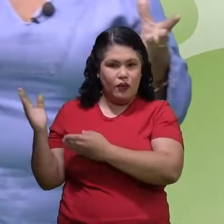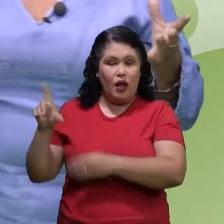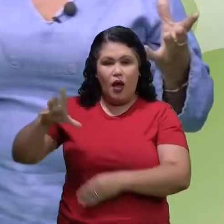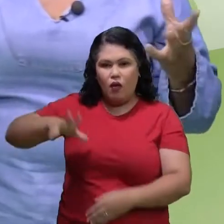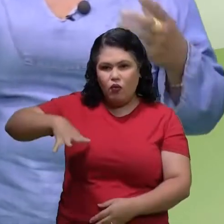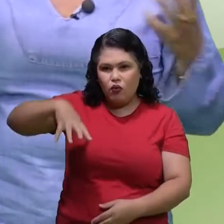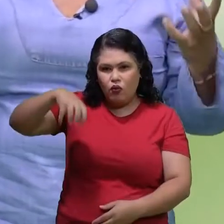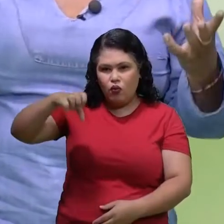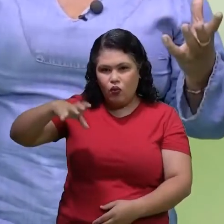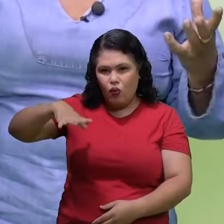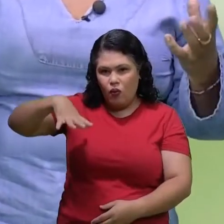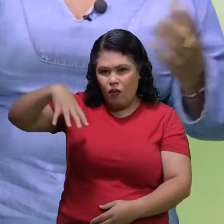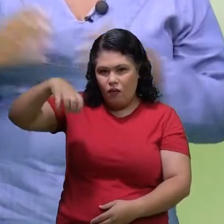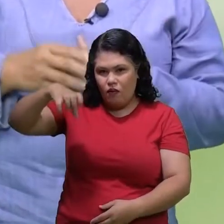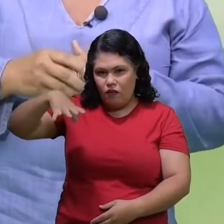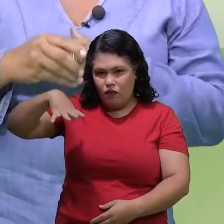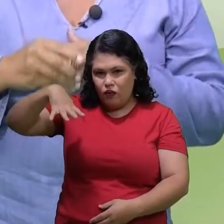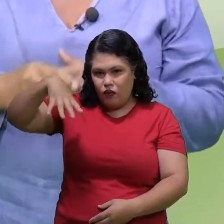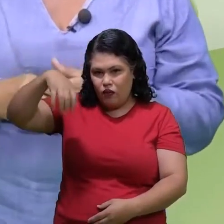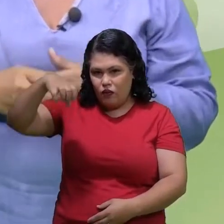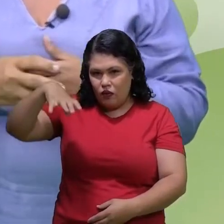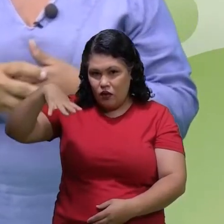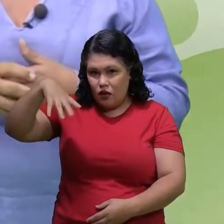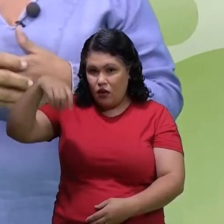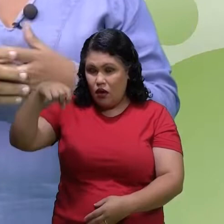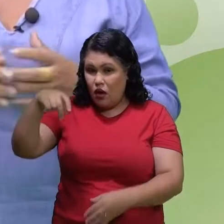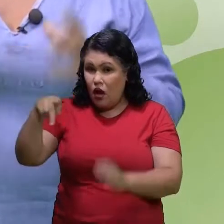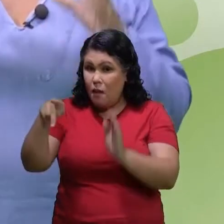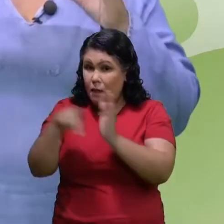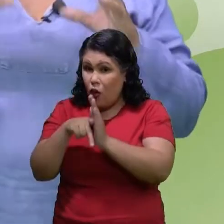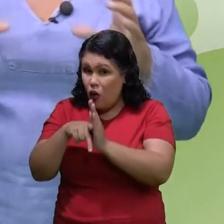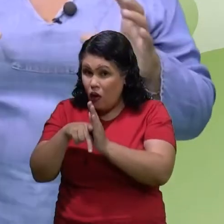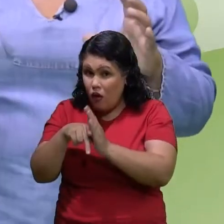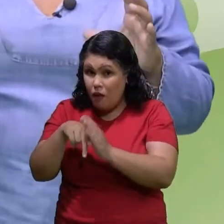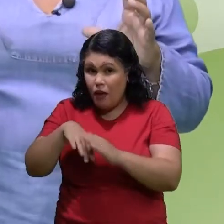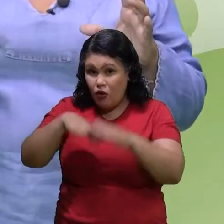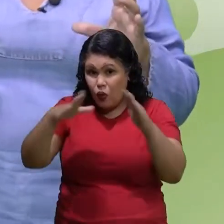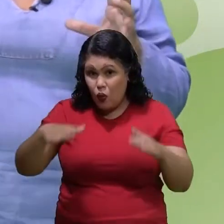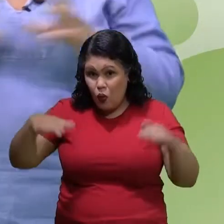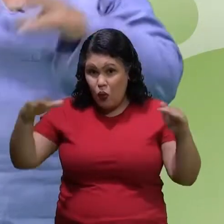água-viva. Água-viva é um exemplo de um animal invertebrado. Se você